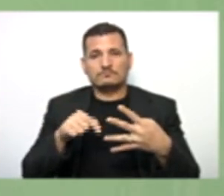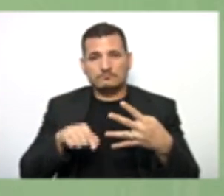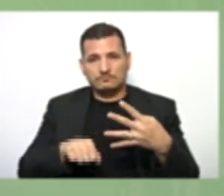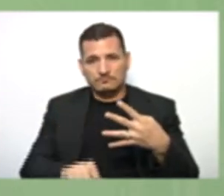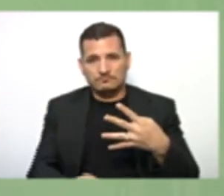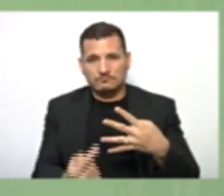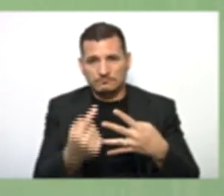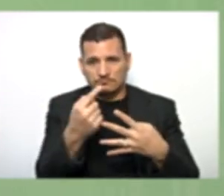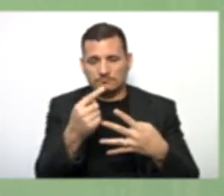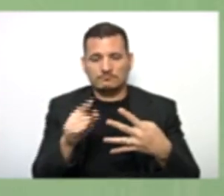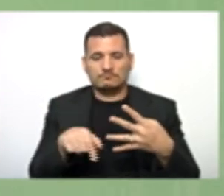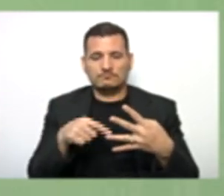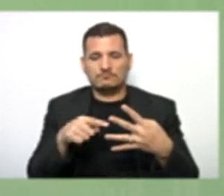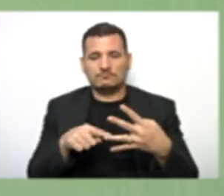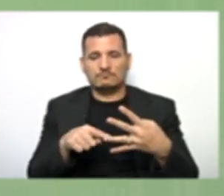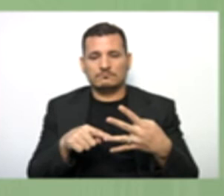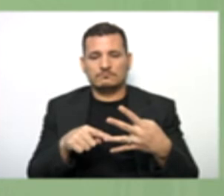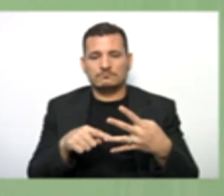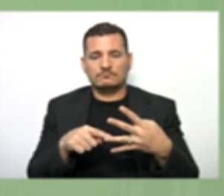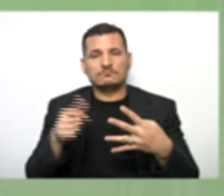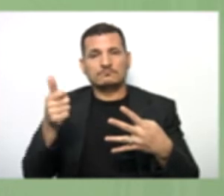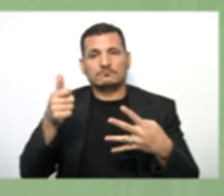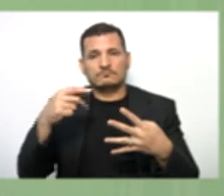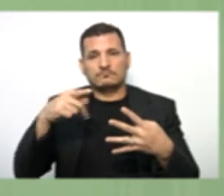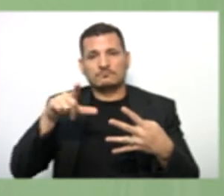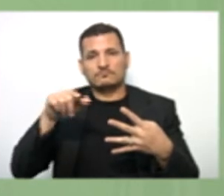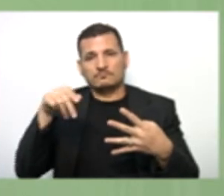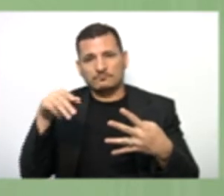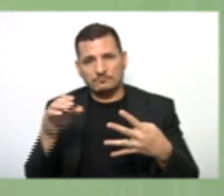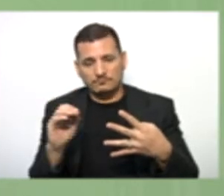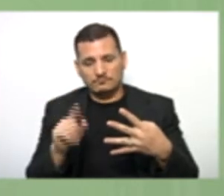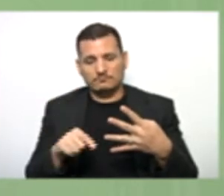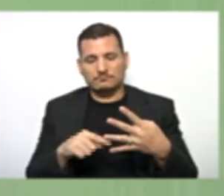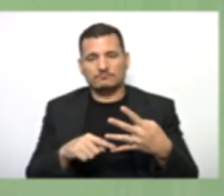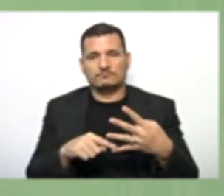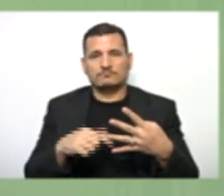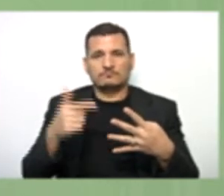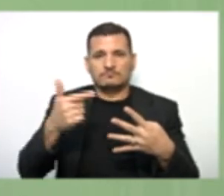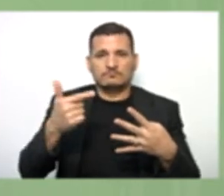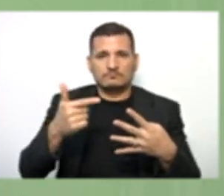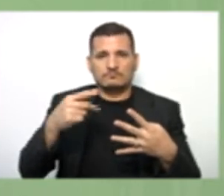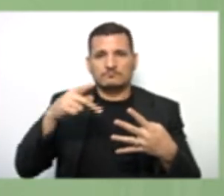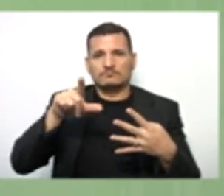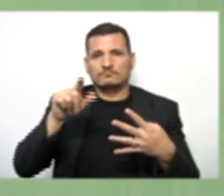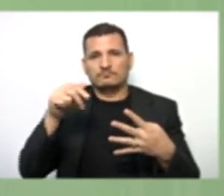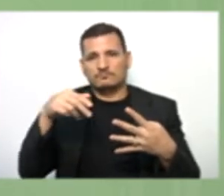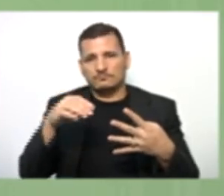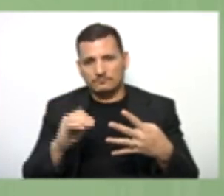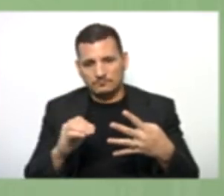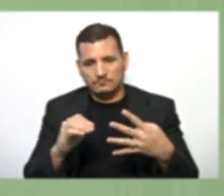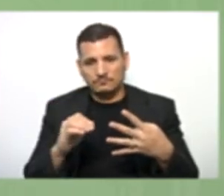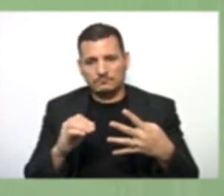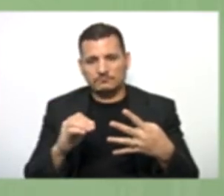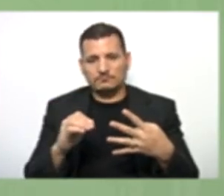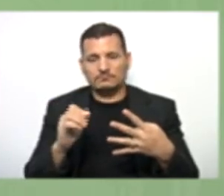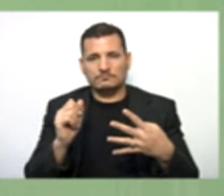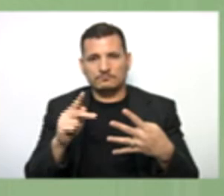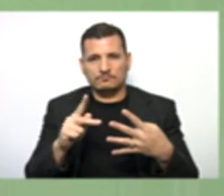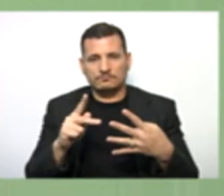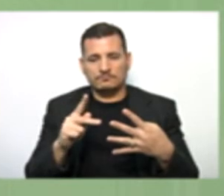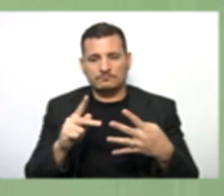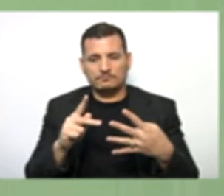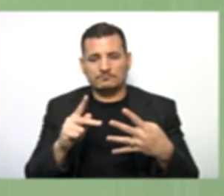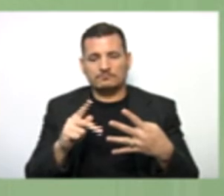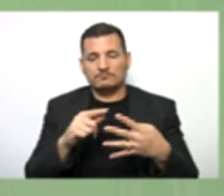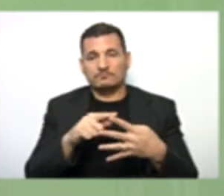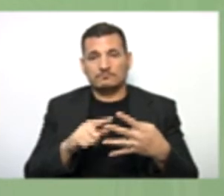saída, processos de primeiro plano e processos de segundo plano, ok?